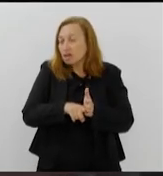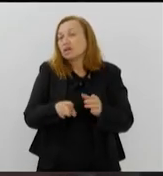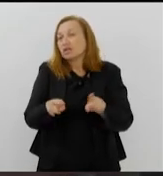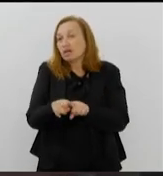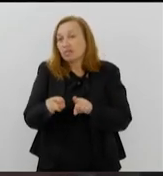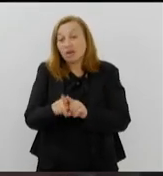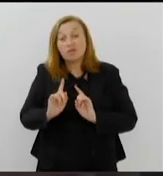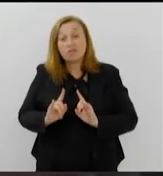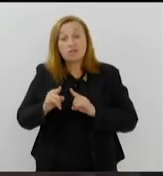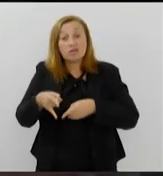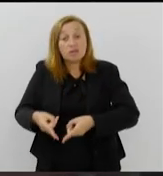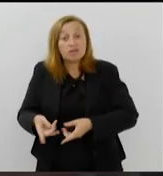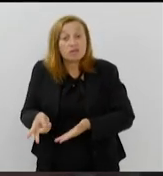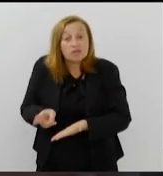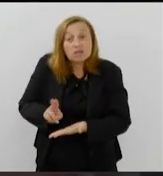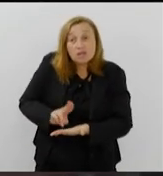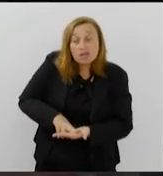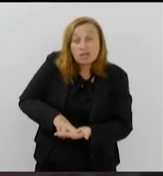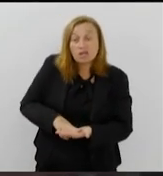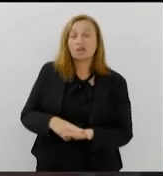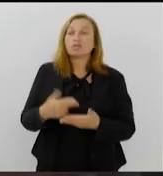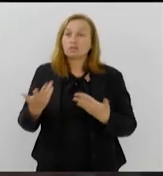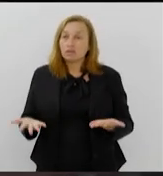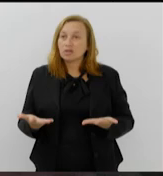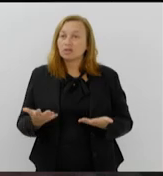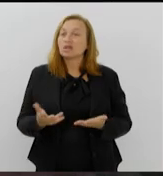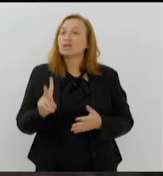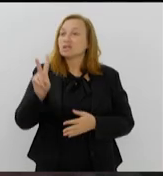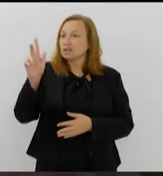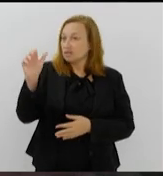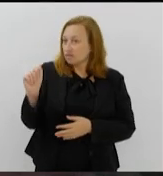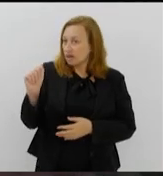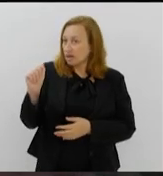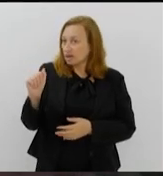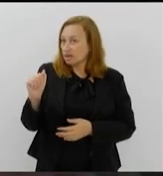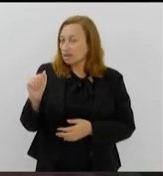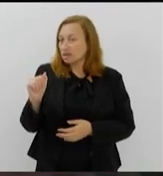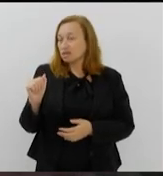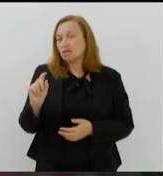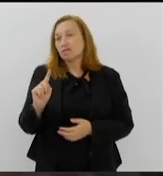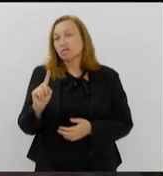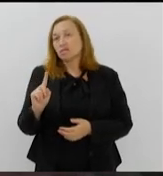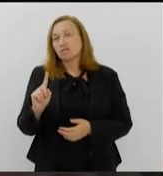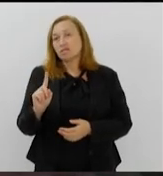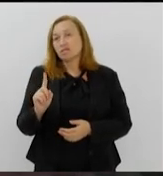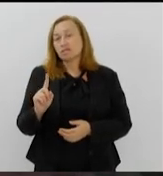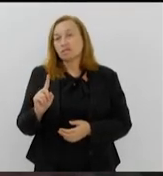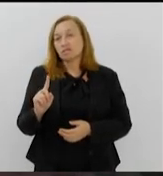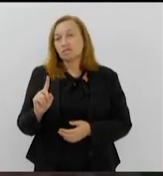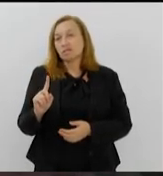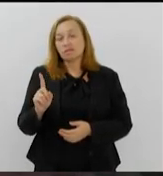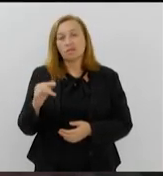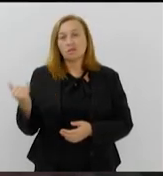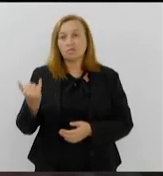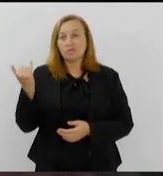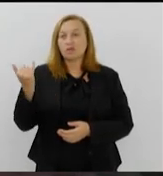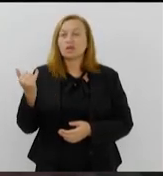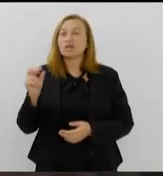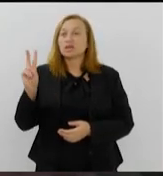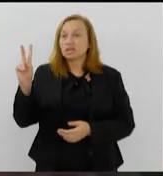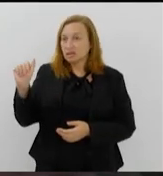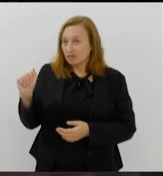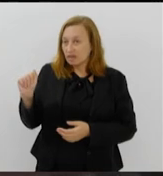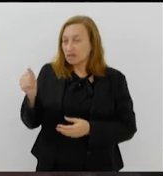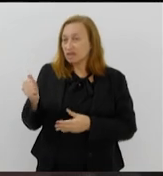internação. Então, portanto, na medida em que essas vagas não eram necessárias e na medida em que essas vagas